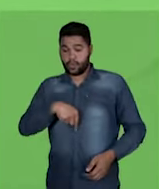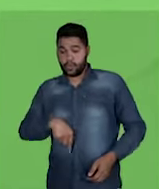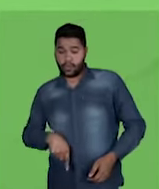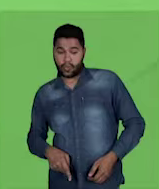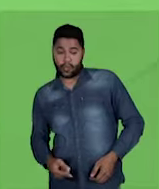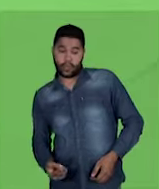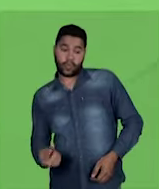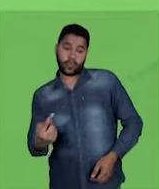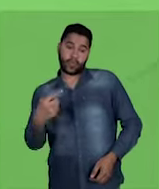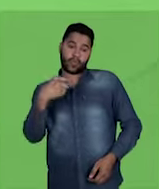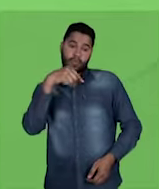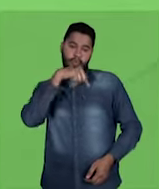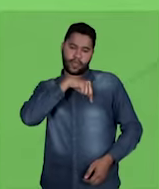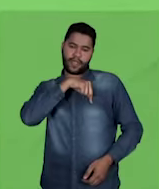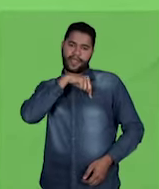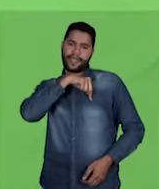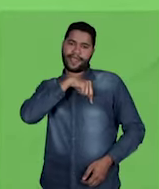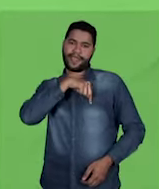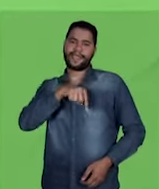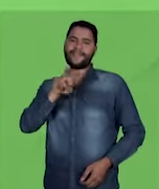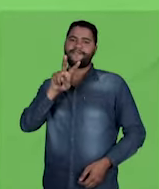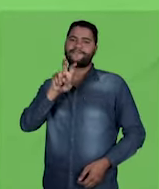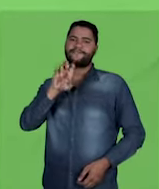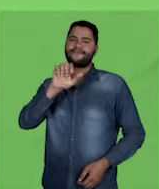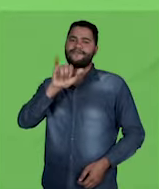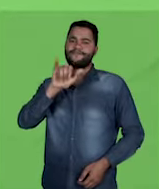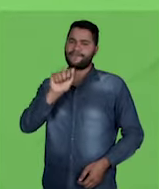por meio da veia, aqui ó, veia